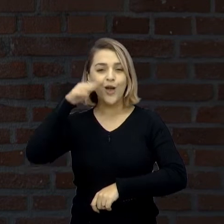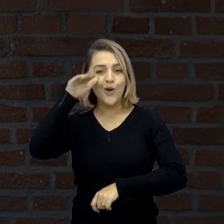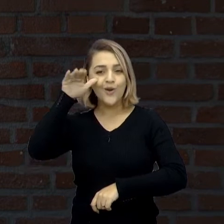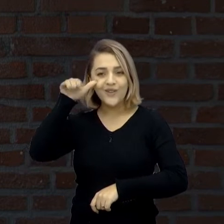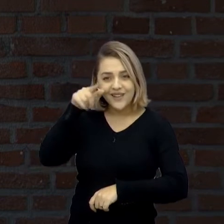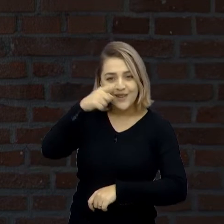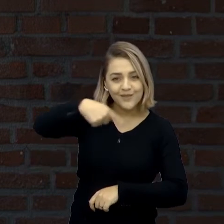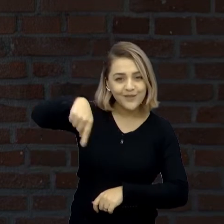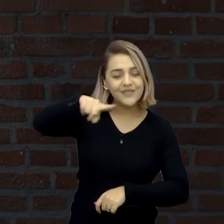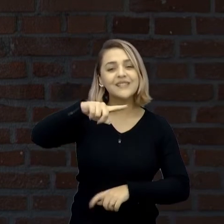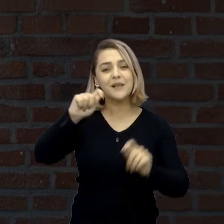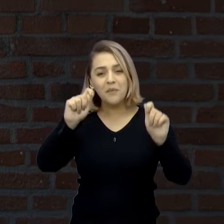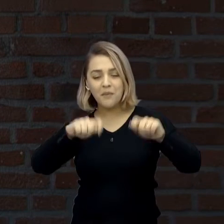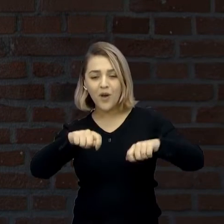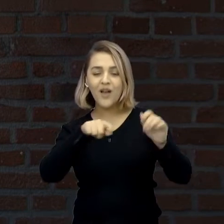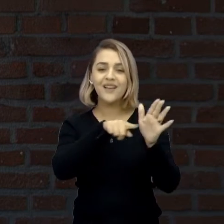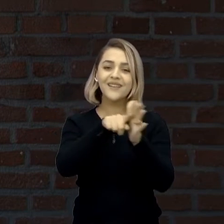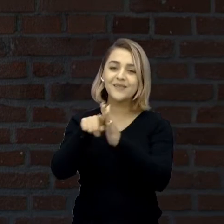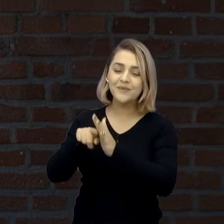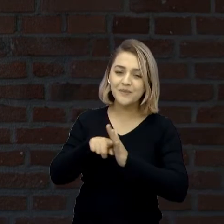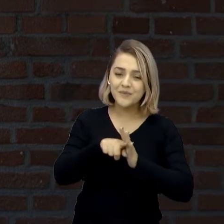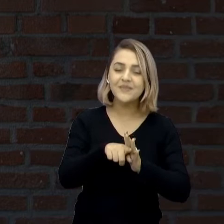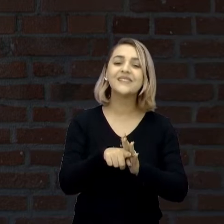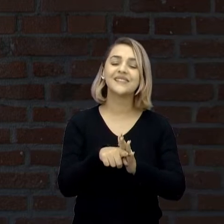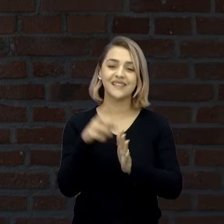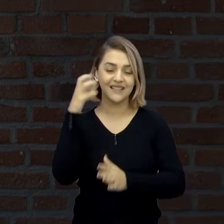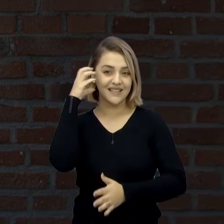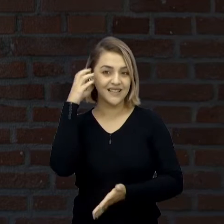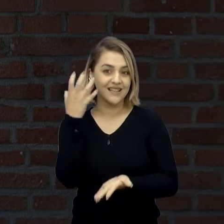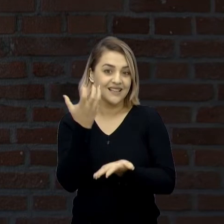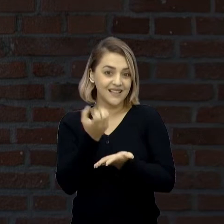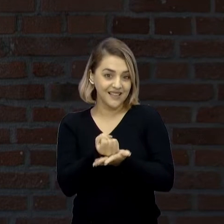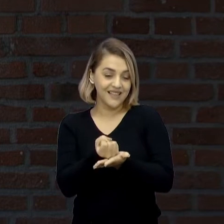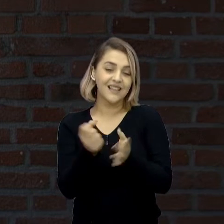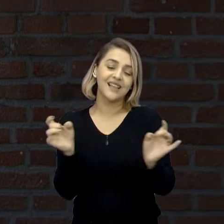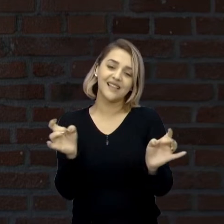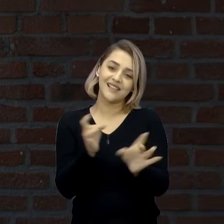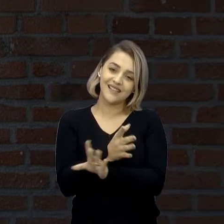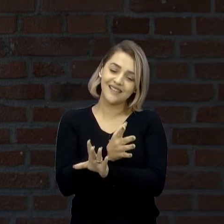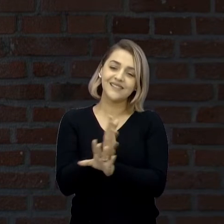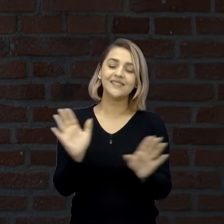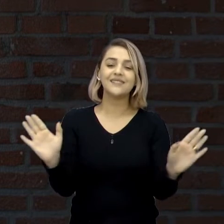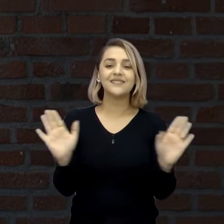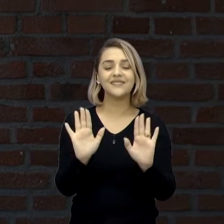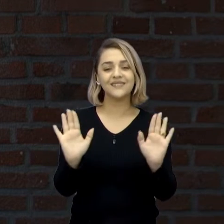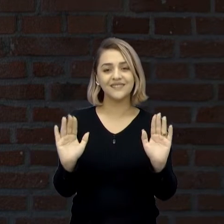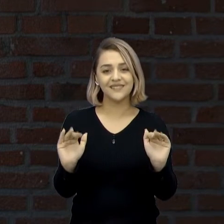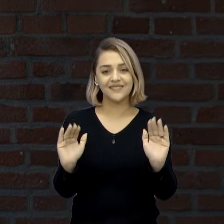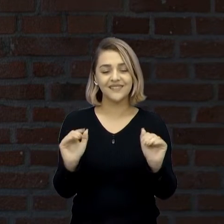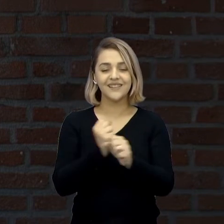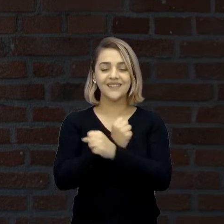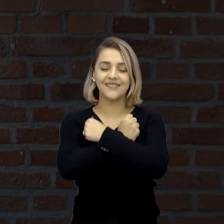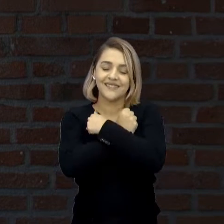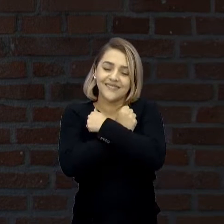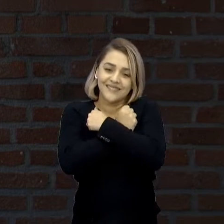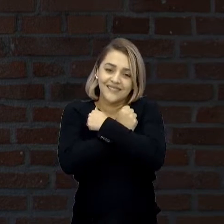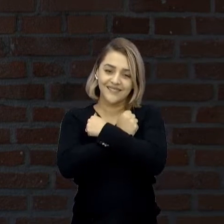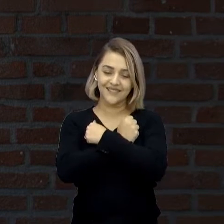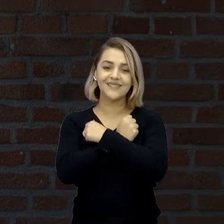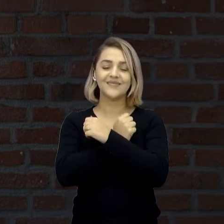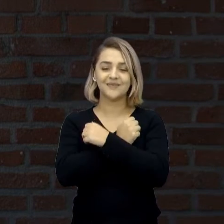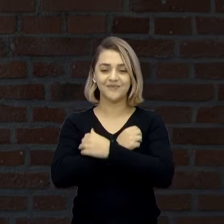que vocês podem pesquisar. O nosso podcast está ficando por aqui, nos vemos na próxima. Um abração, pessoal,